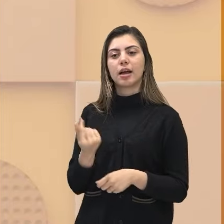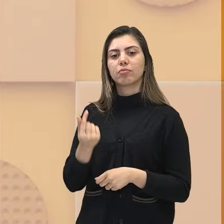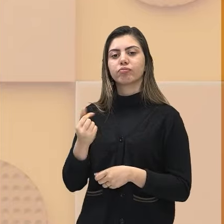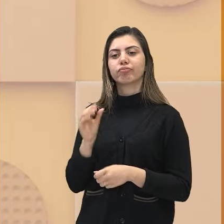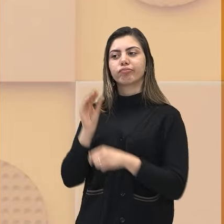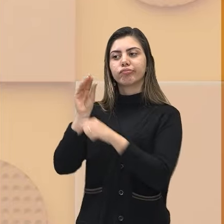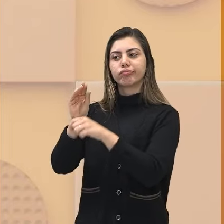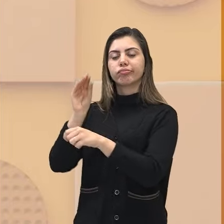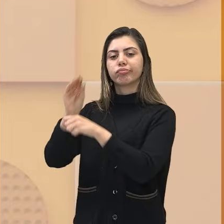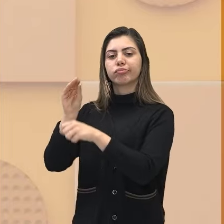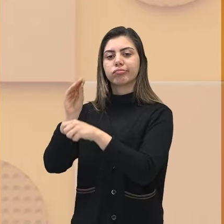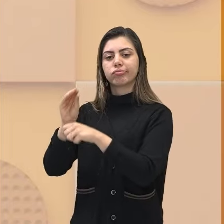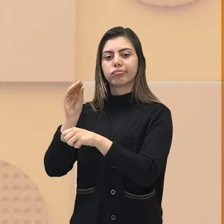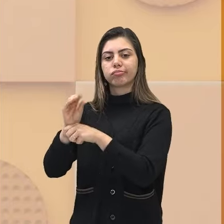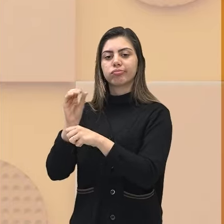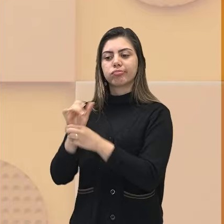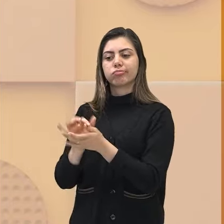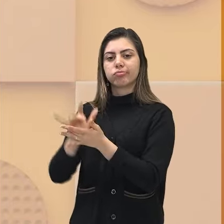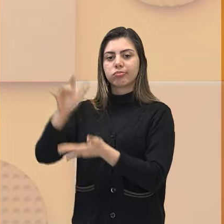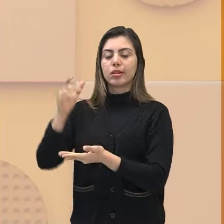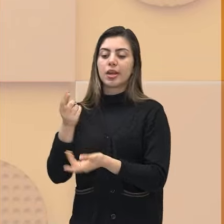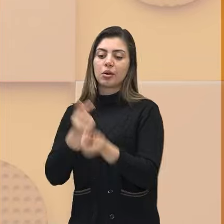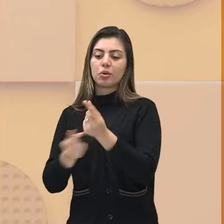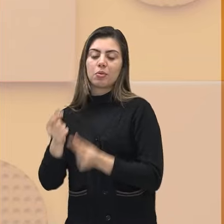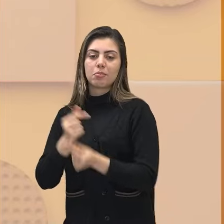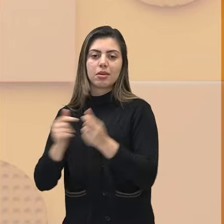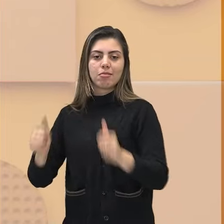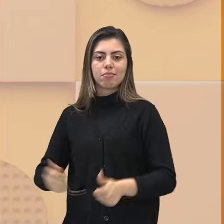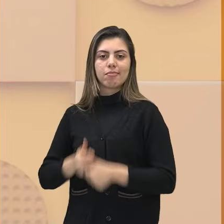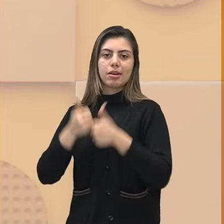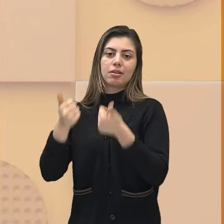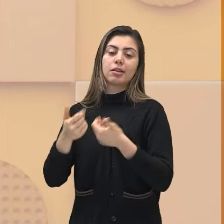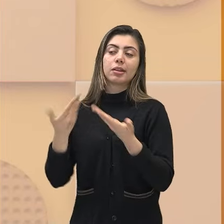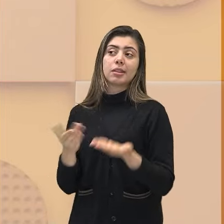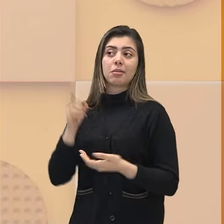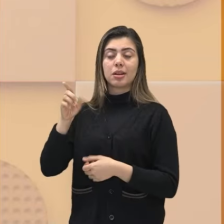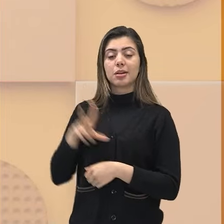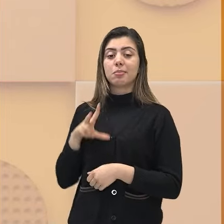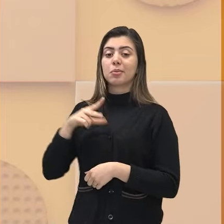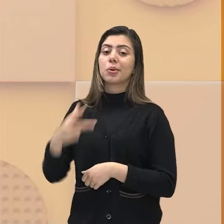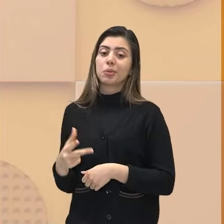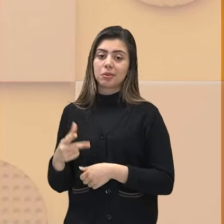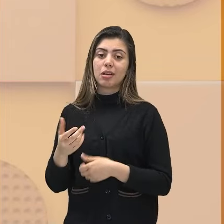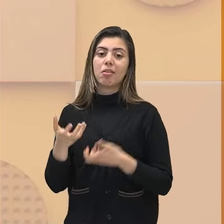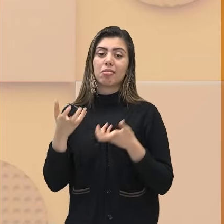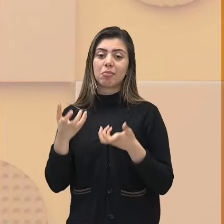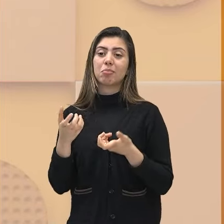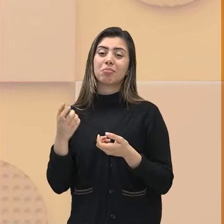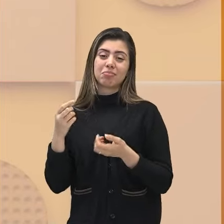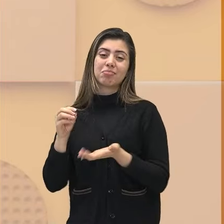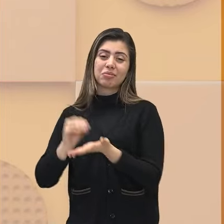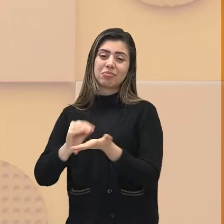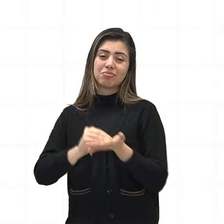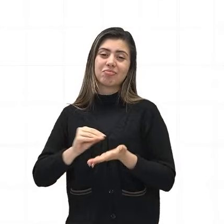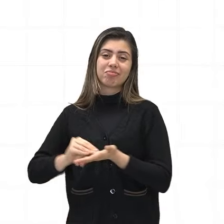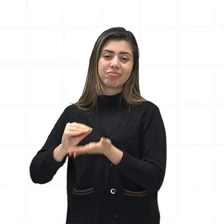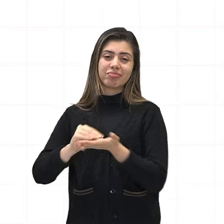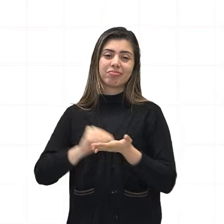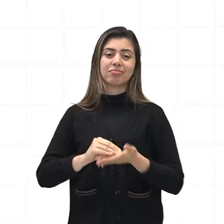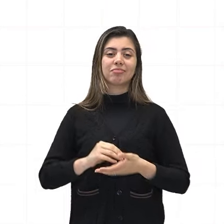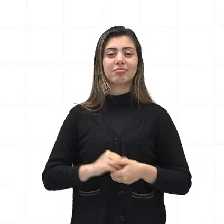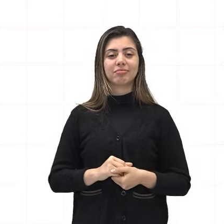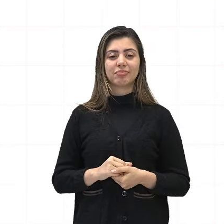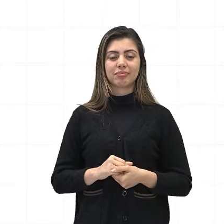de estabilização econômica, que nesse momento Portugal andava muito mal das pernas, ok?